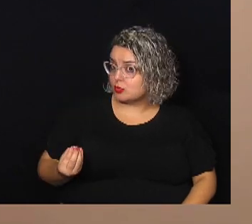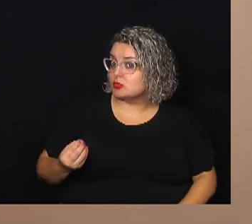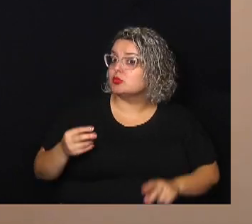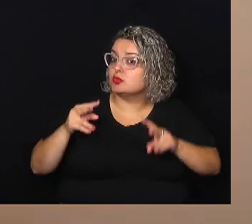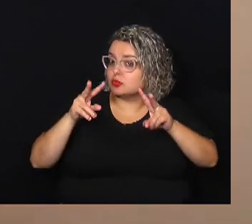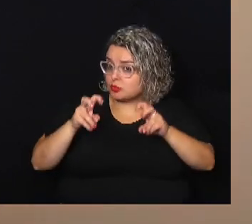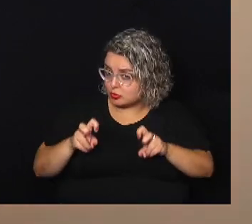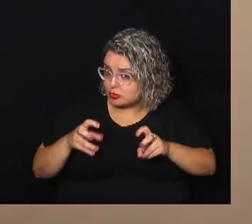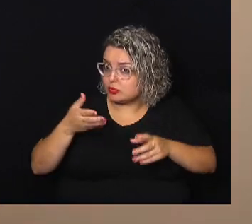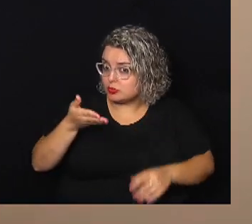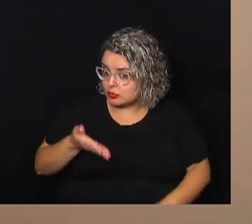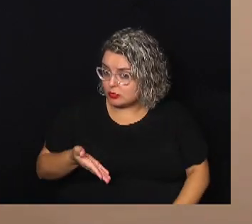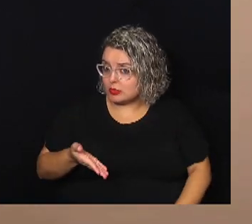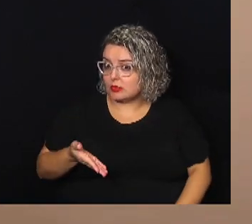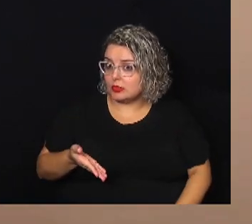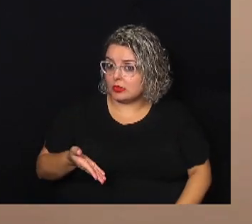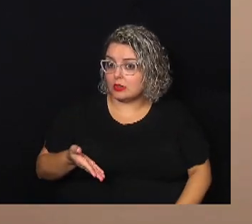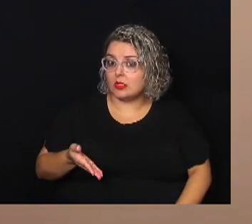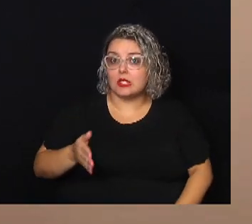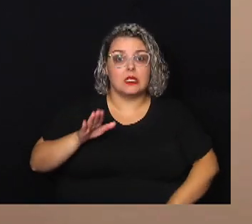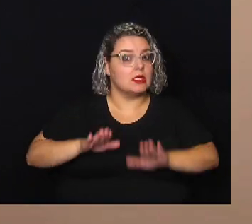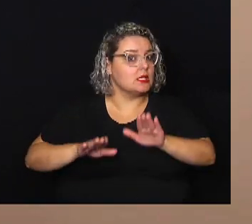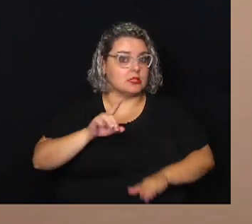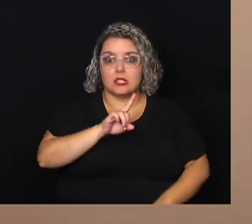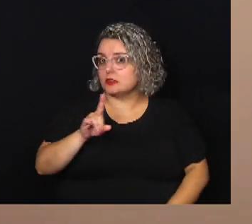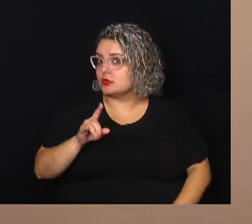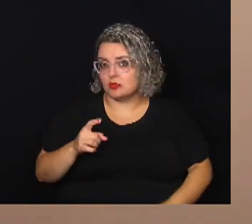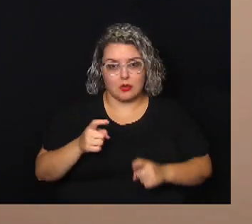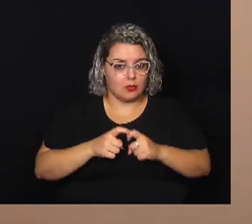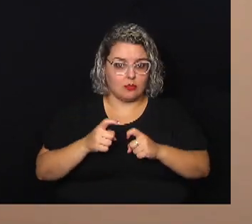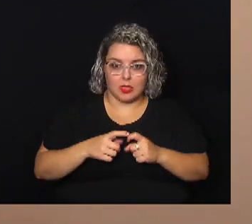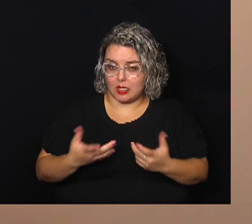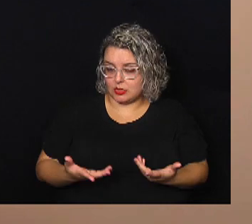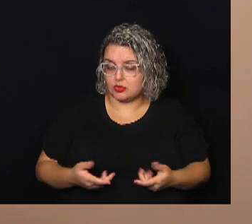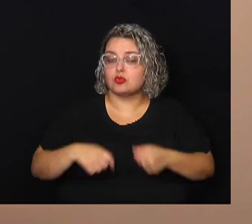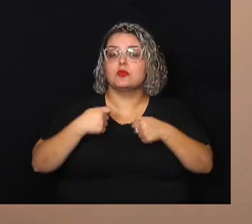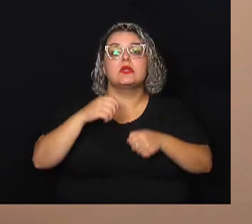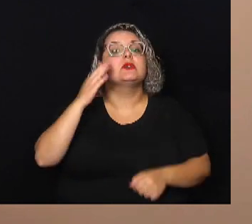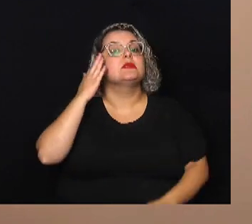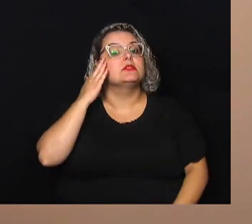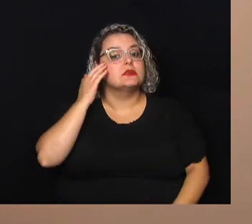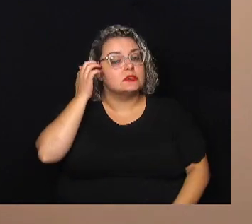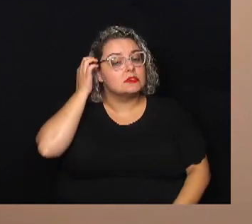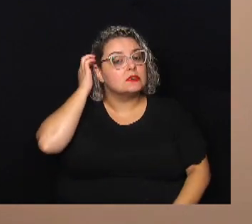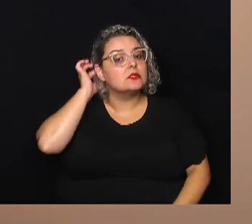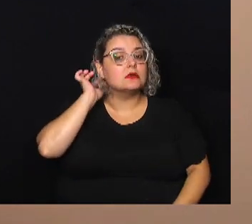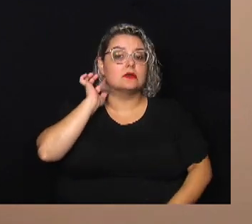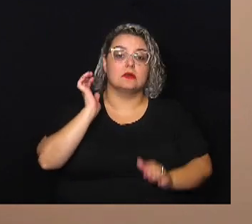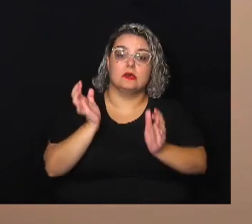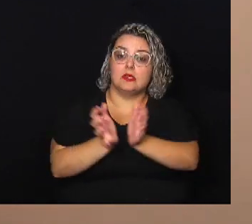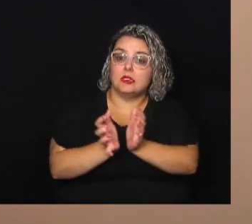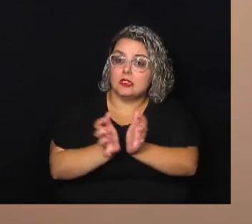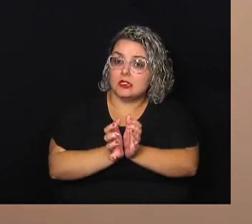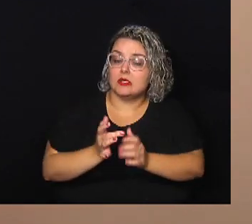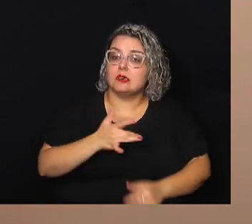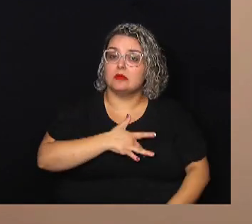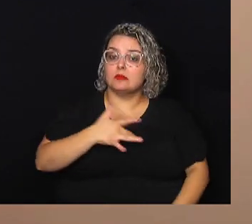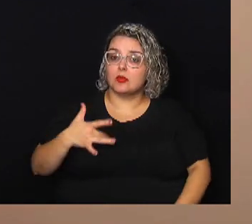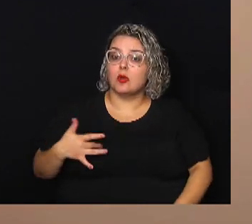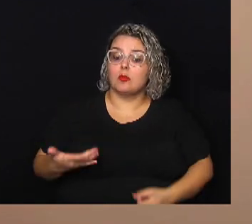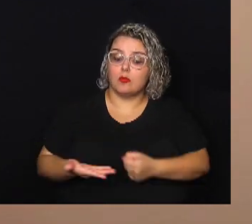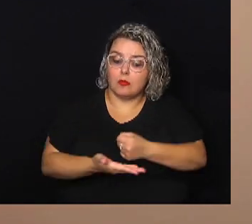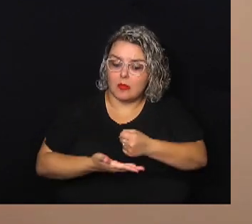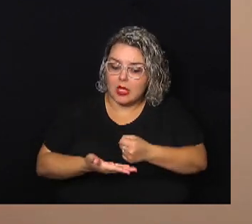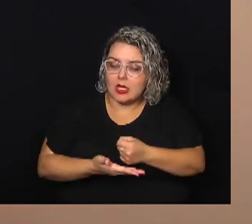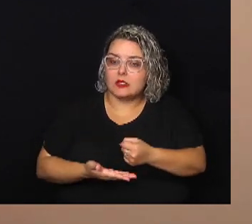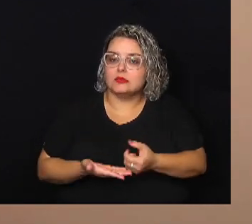assunto, e digo que nem sempre é um médico. Hoje a gente precisa entender a equipe de saúde como base do cuidado oncológico.